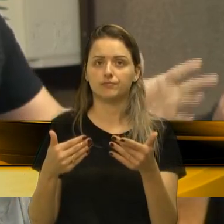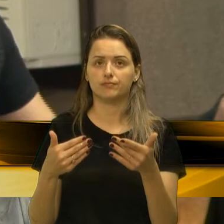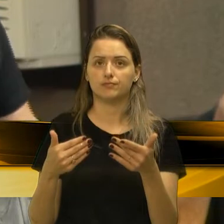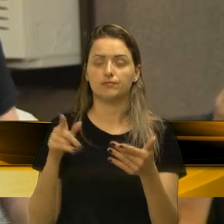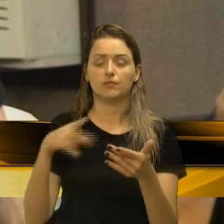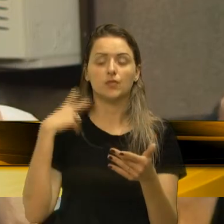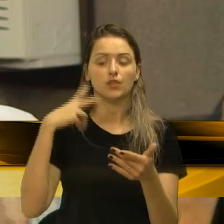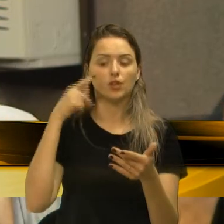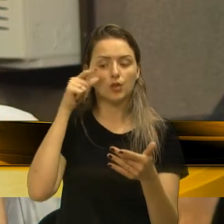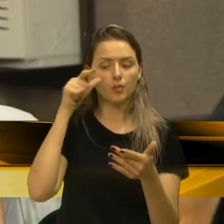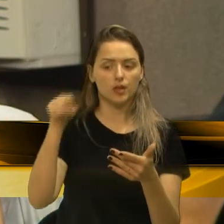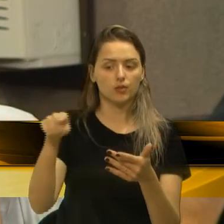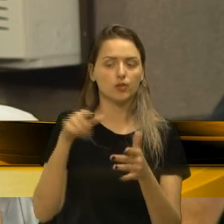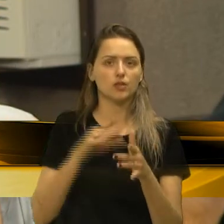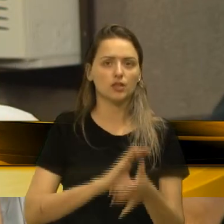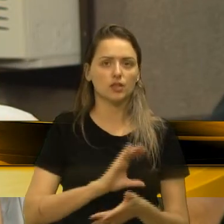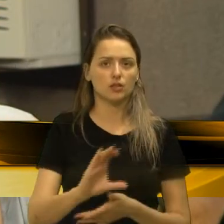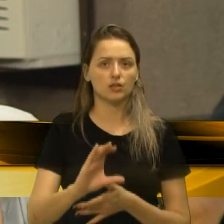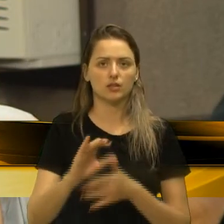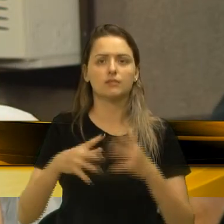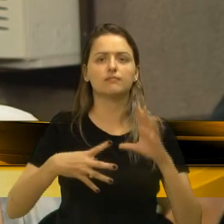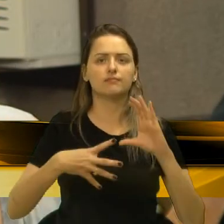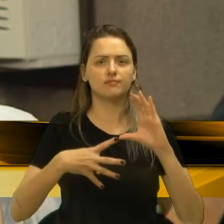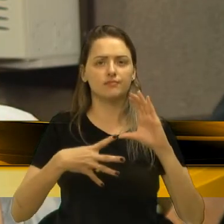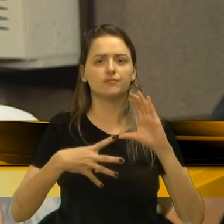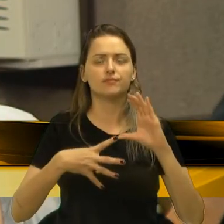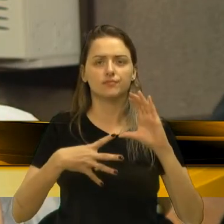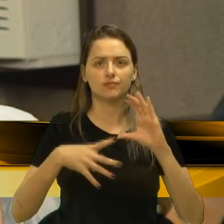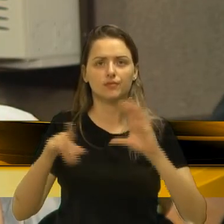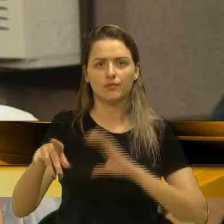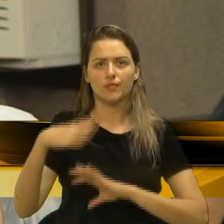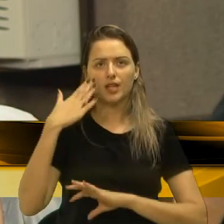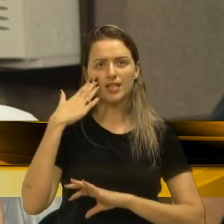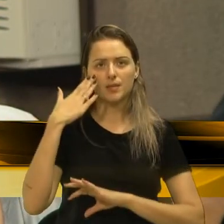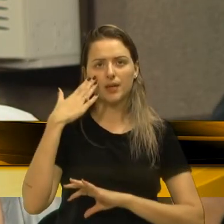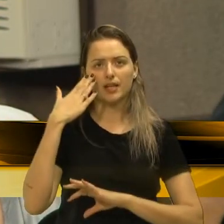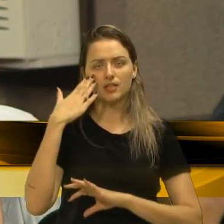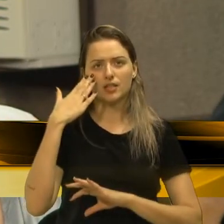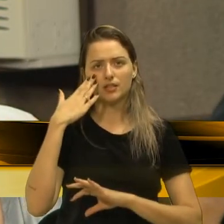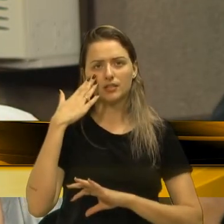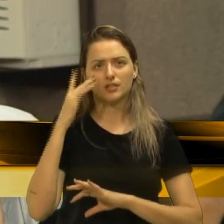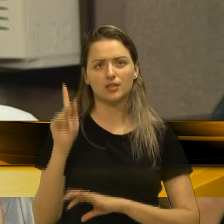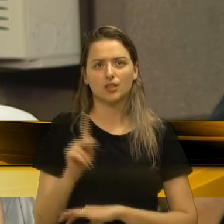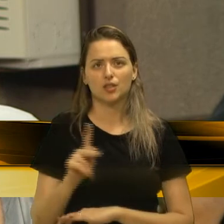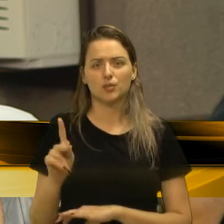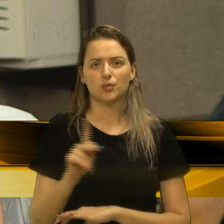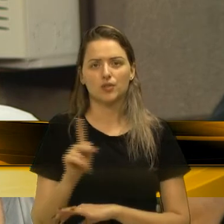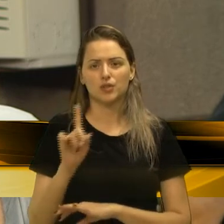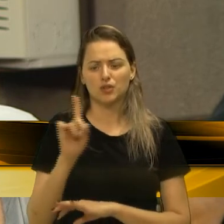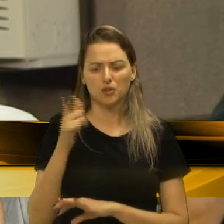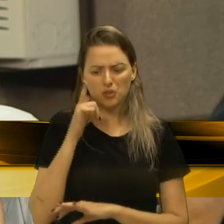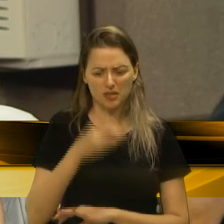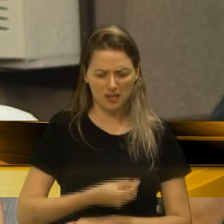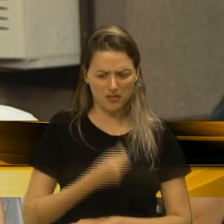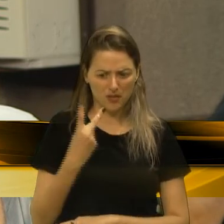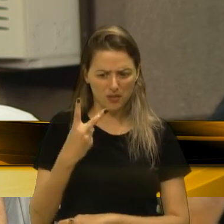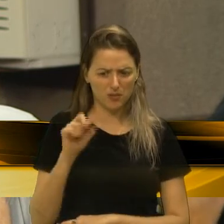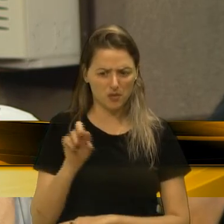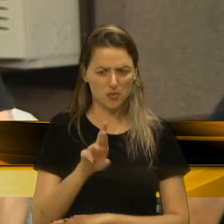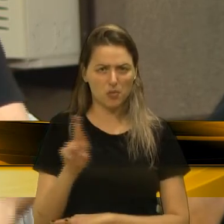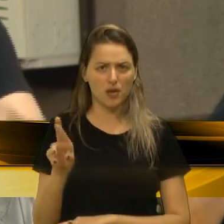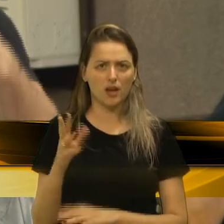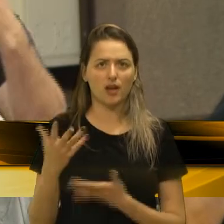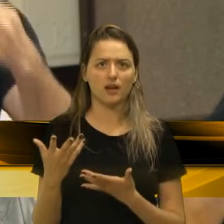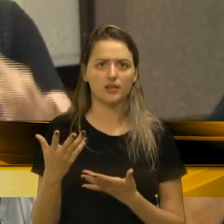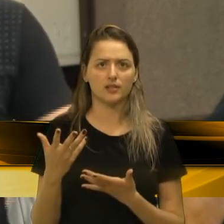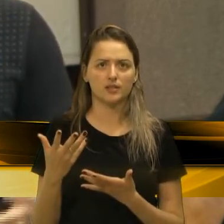vereador Pérez, o senhor foi coordenador da 4ª CRE, sabe que o professor hoje não sobrevive com R$2.000. O